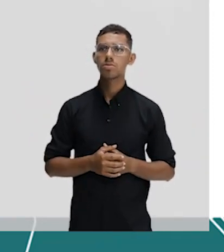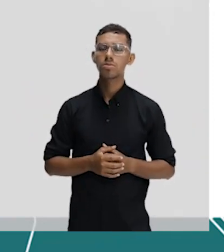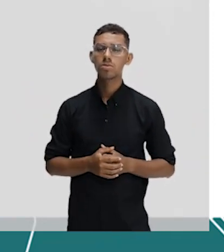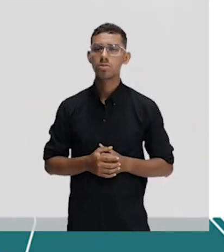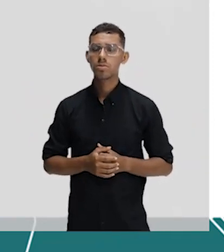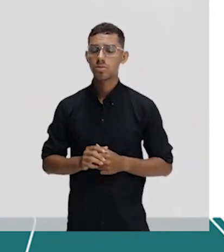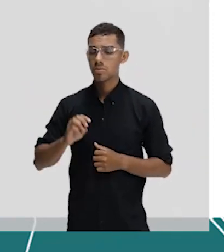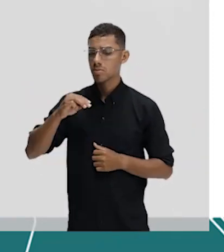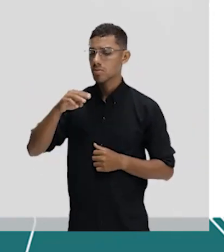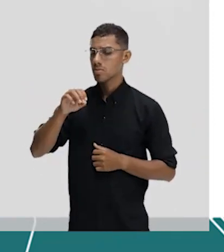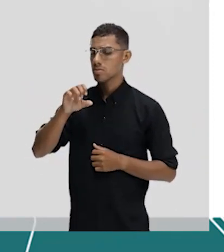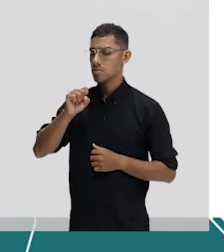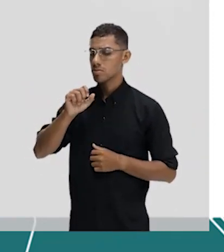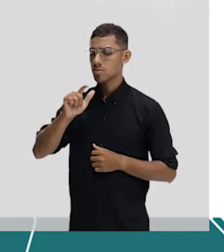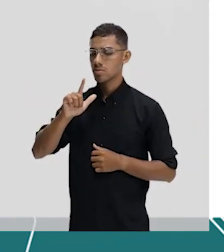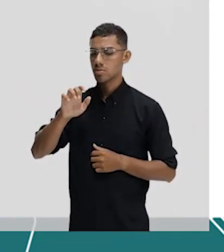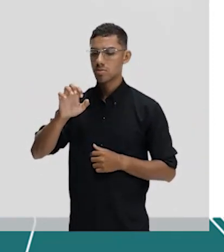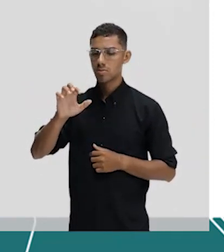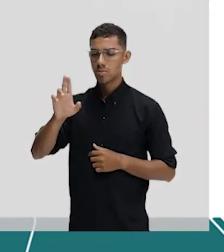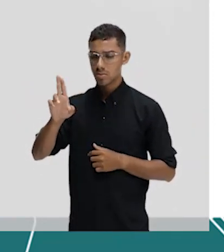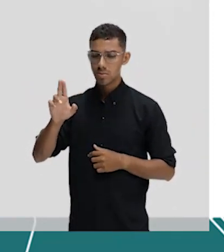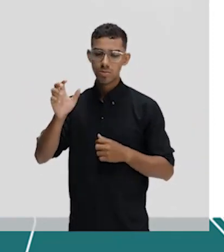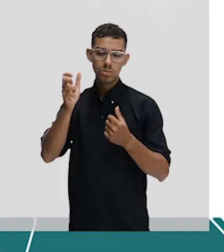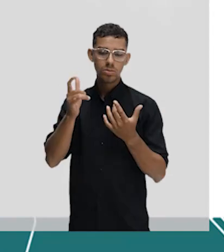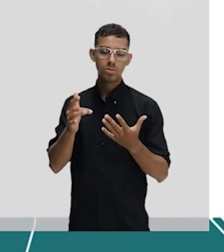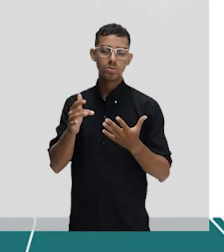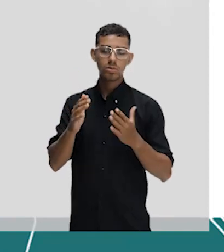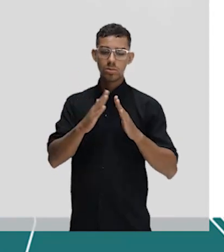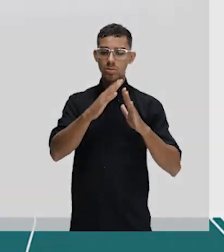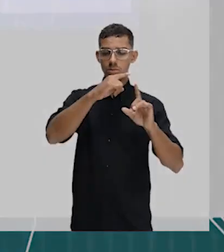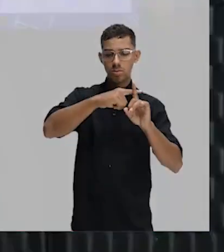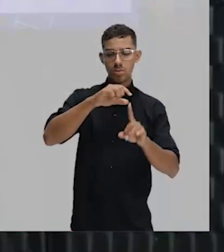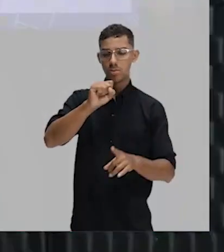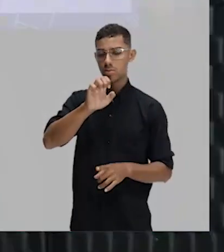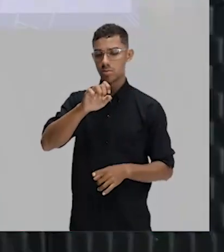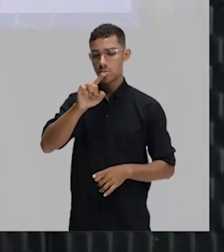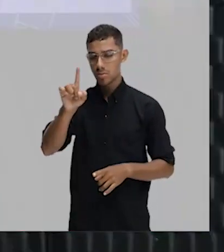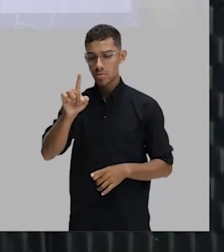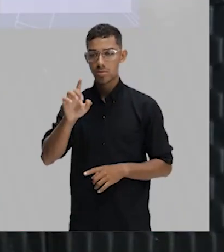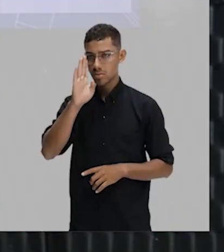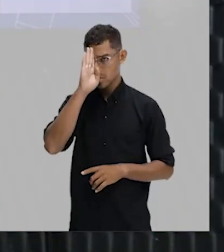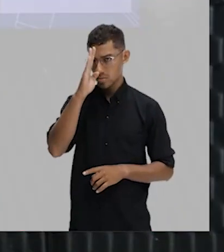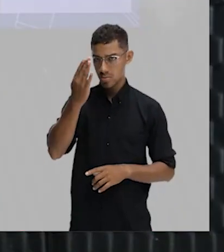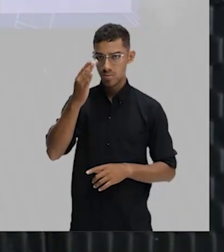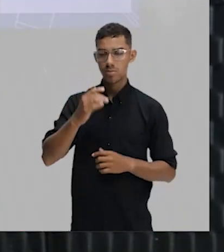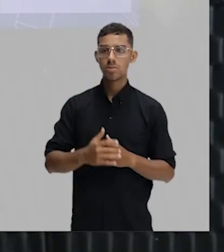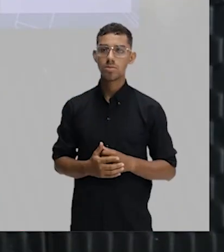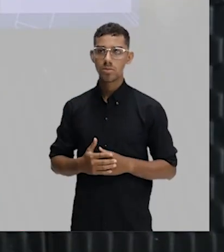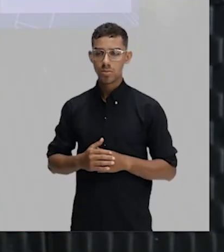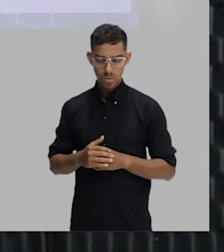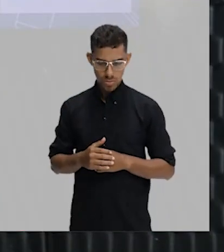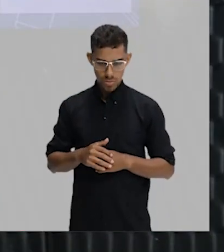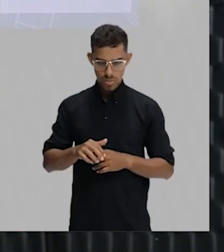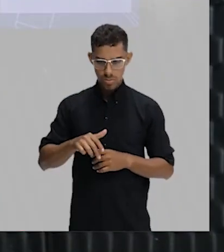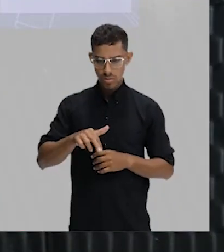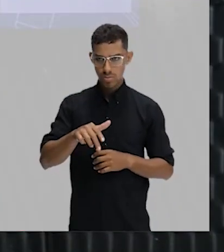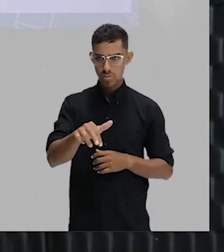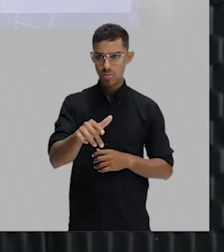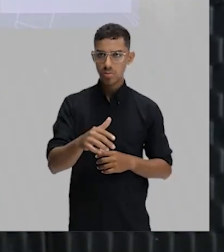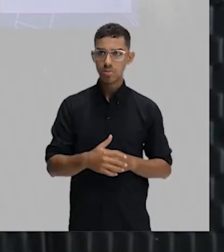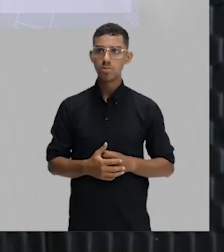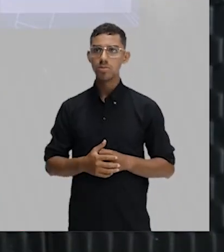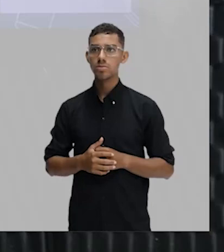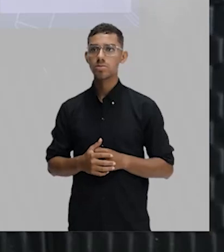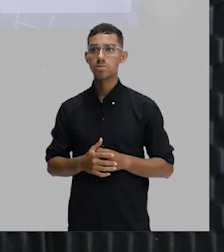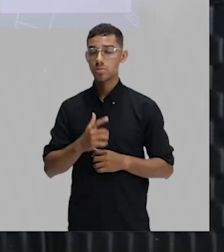mausoléu? Eu vou dar um exemplo da igreja da Sé, que é a catedral principal. A igreja, quando você anda no altar principal, você vai